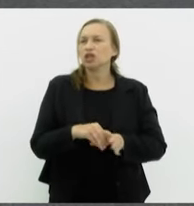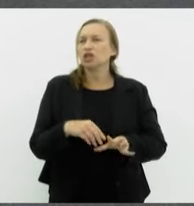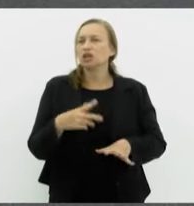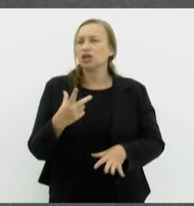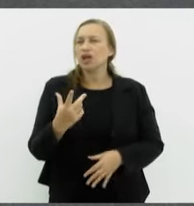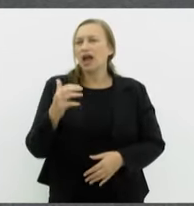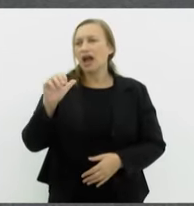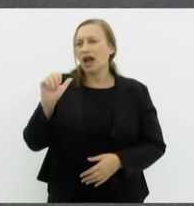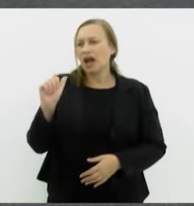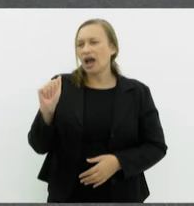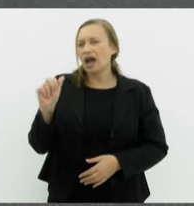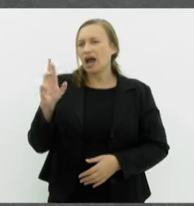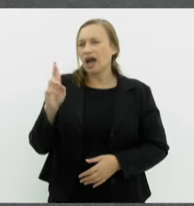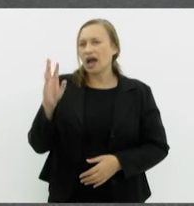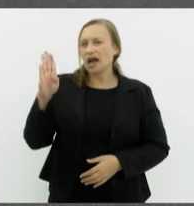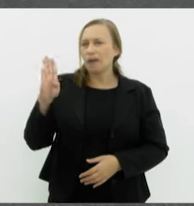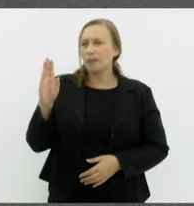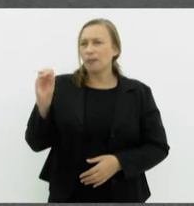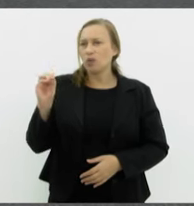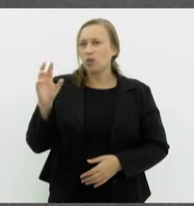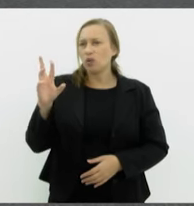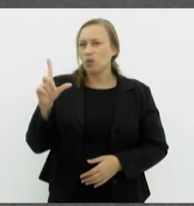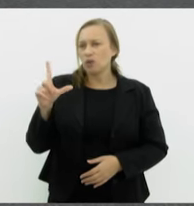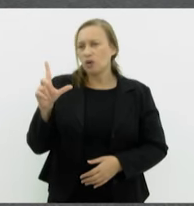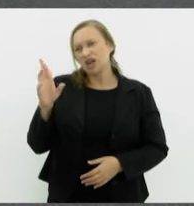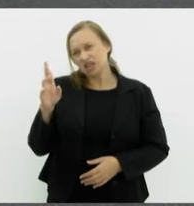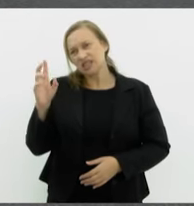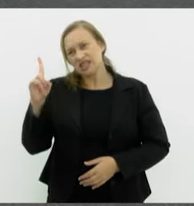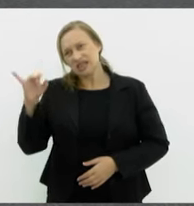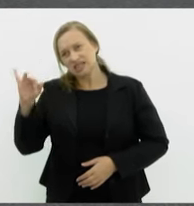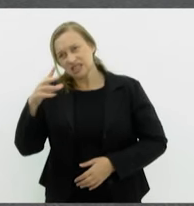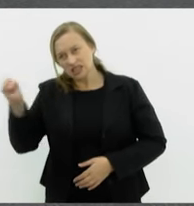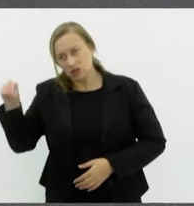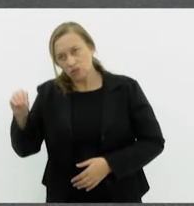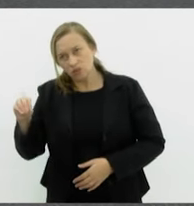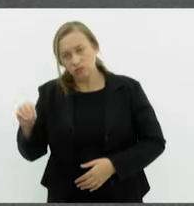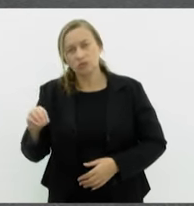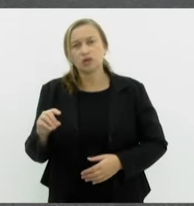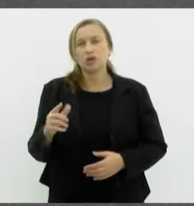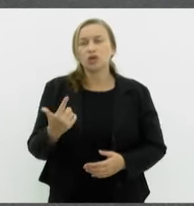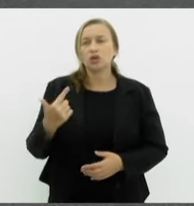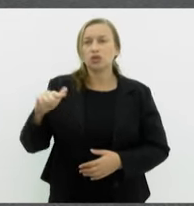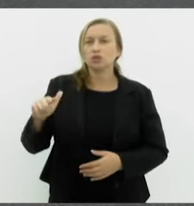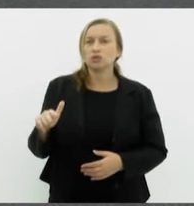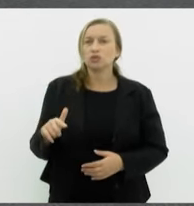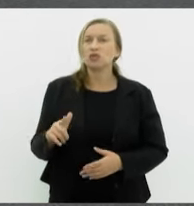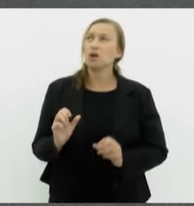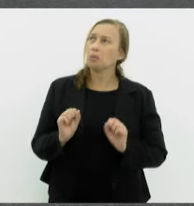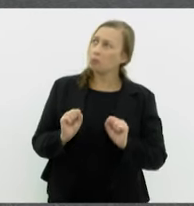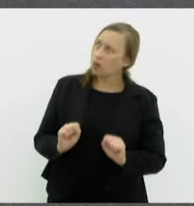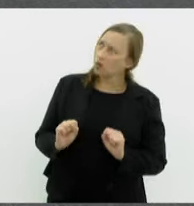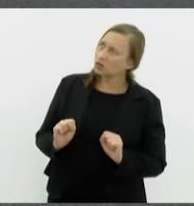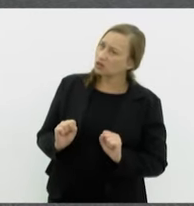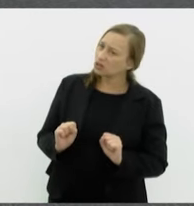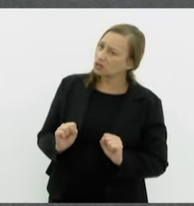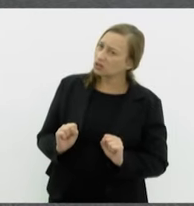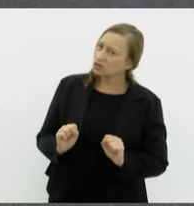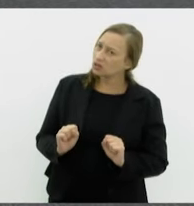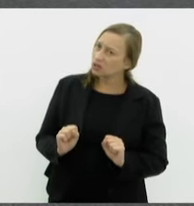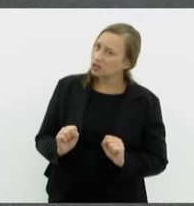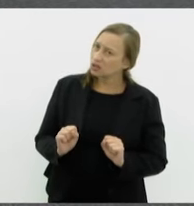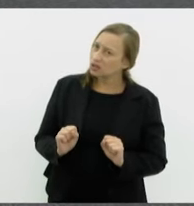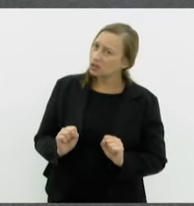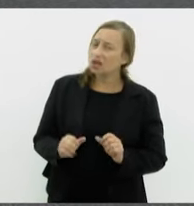e mitigação de desastres naturais. Isso é possível? Em tese, é possível.